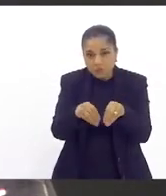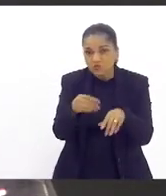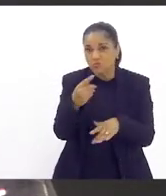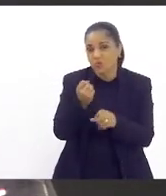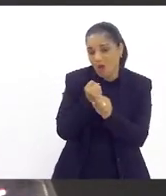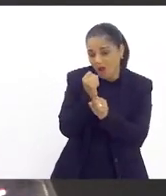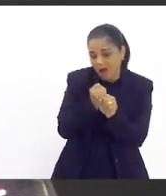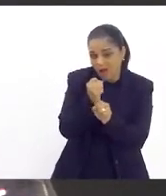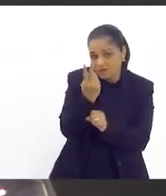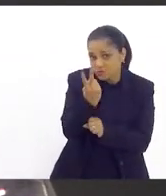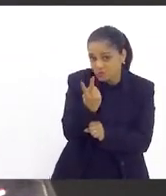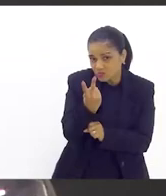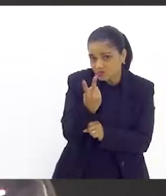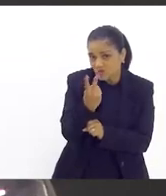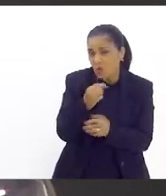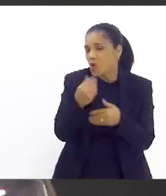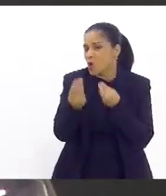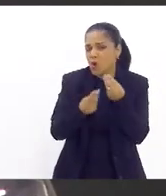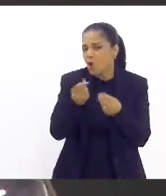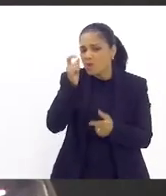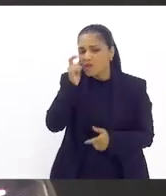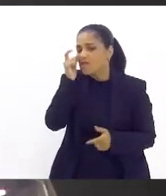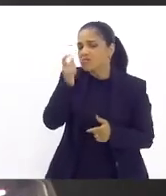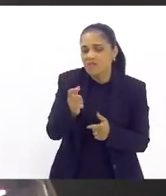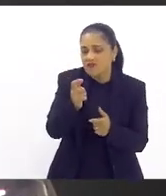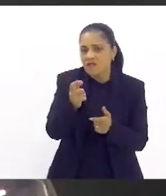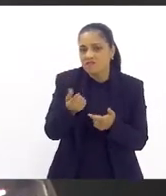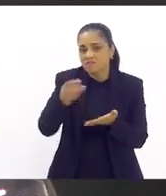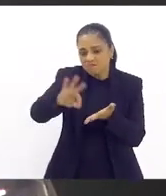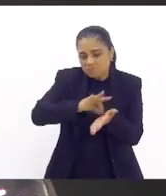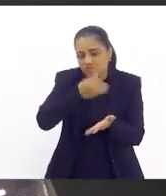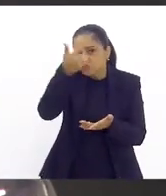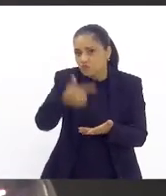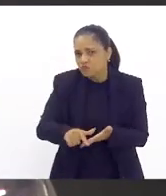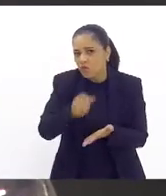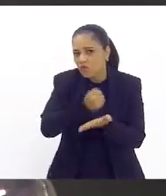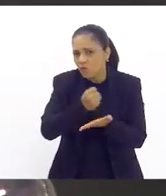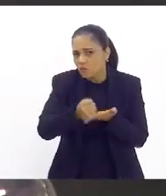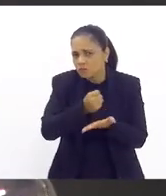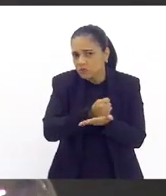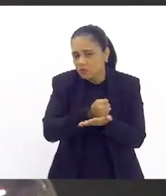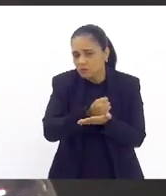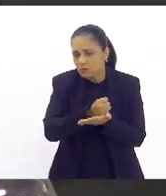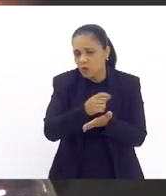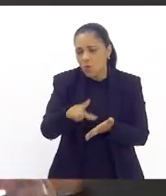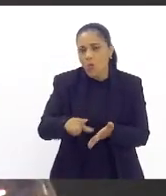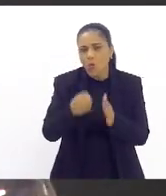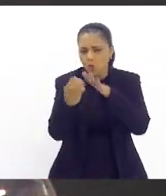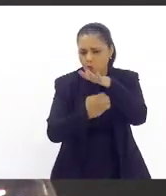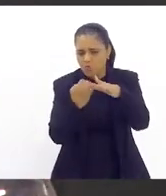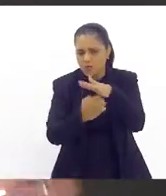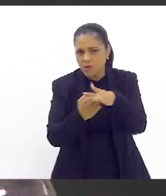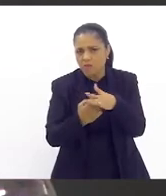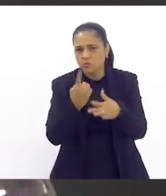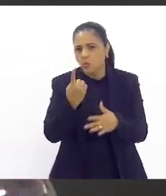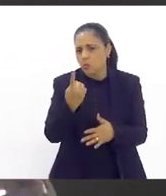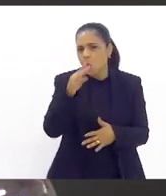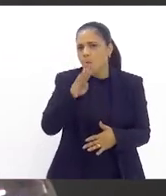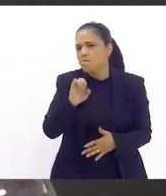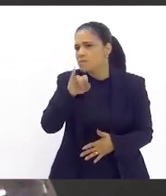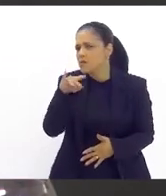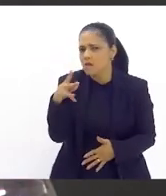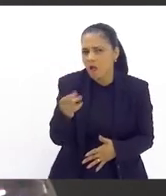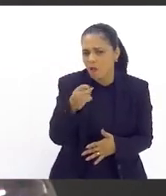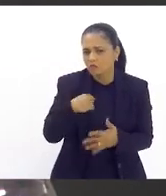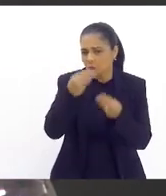por que que há interesse na renovação é qualquer empresário hoje que tá tomando prejuízo de um bilhão por ano 2 bilhões 55 anos sei